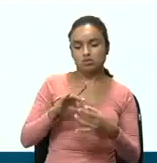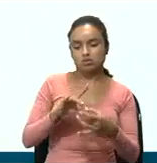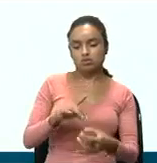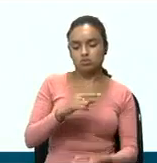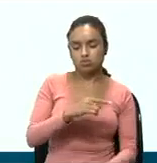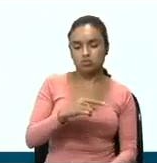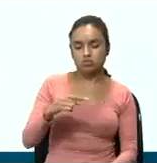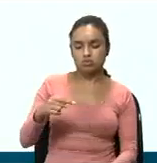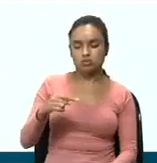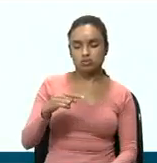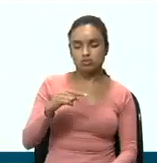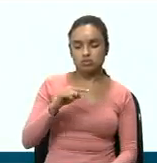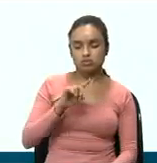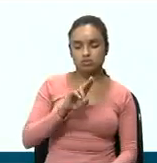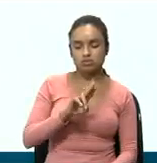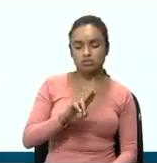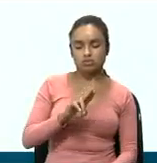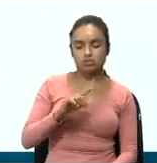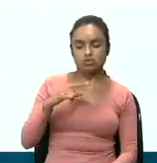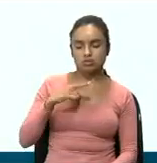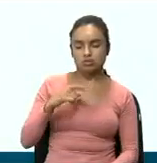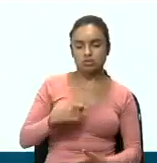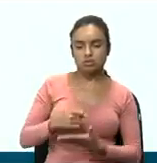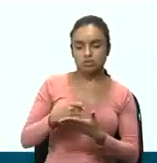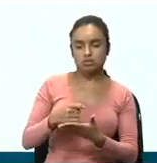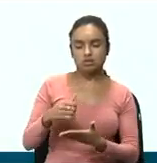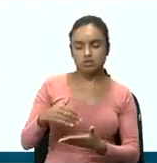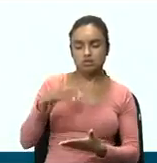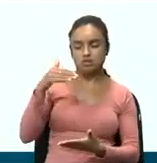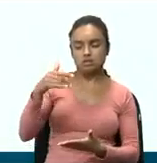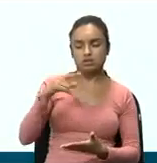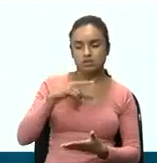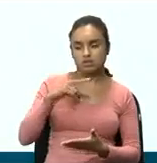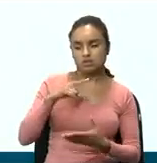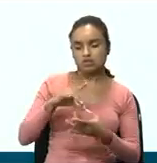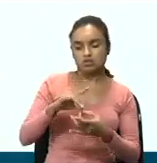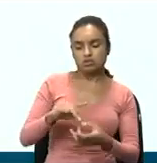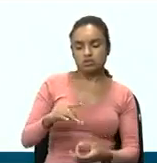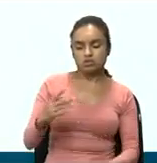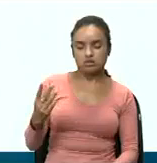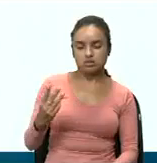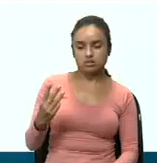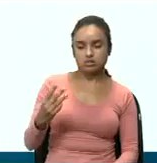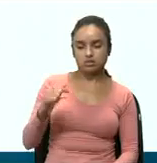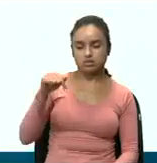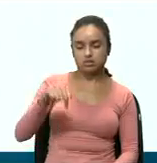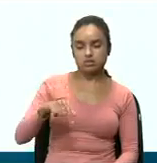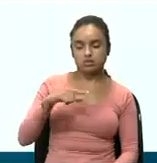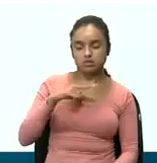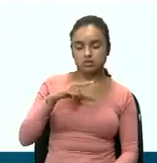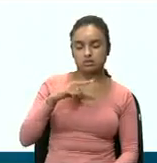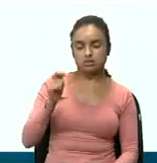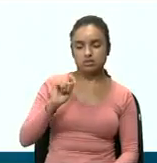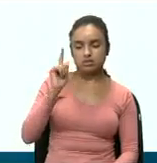u elevado a menos 3. Isso já vai facilitar o meu trabalho. Então, de